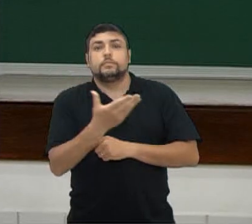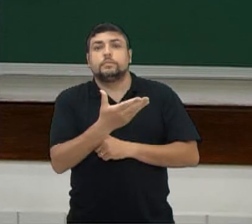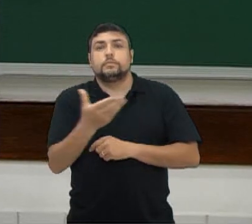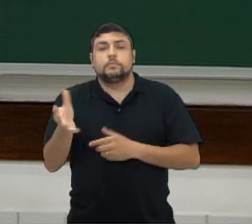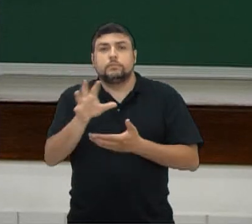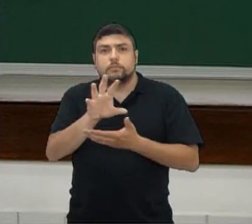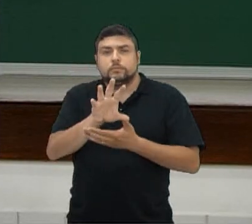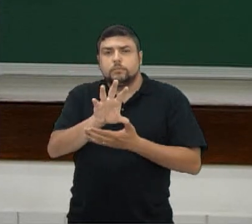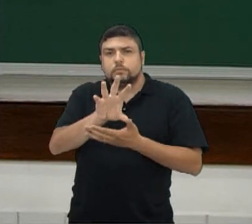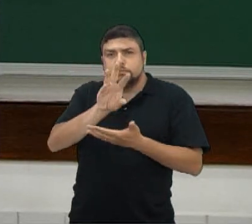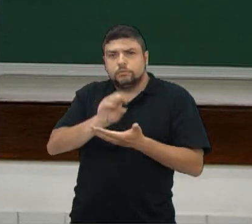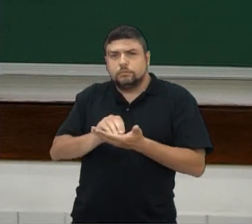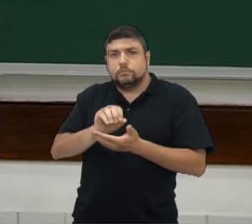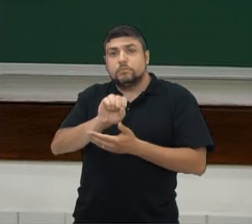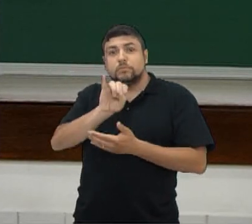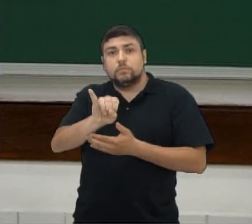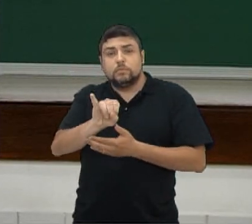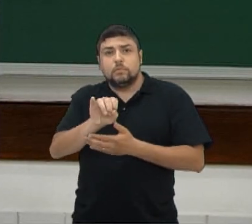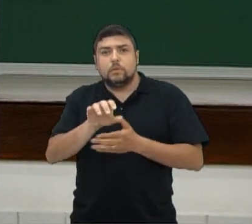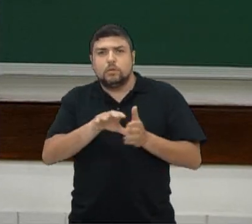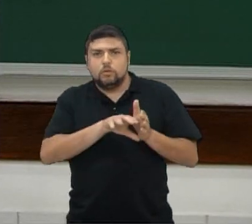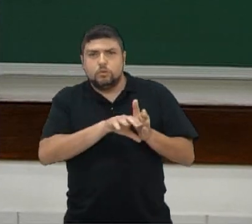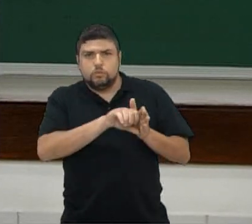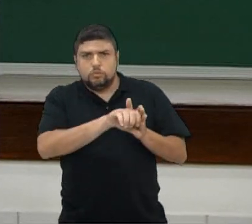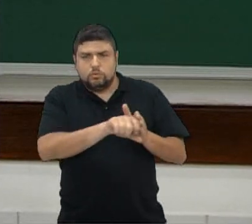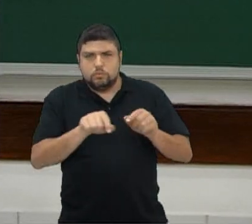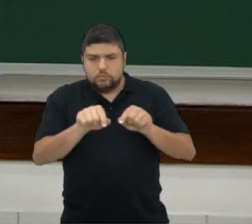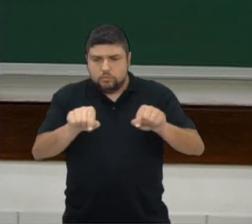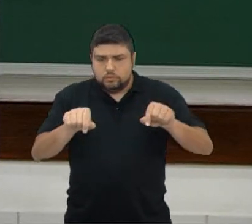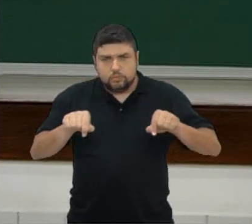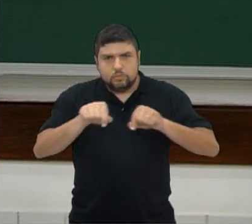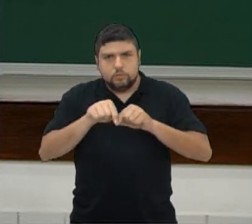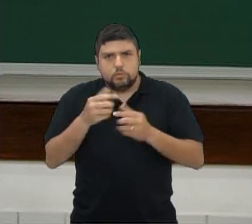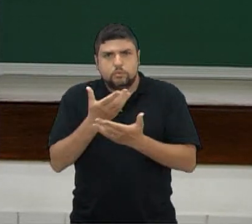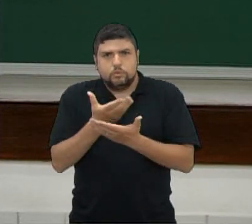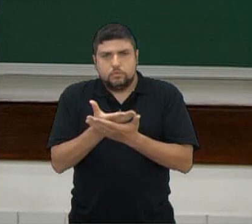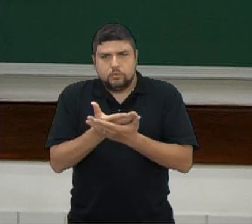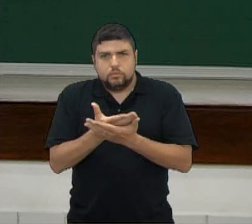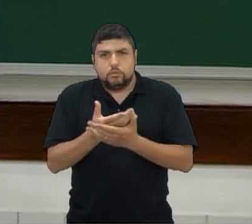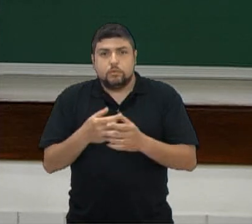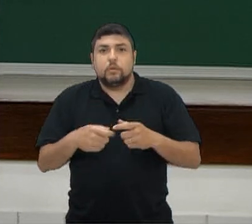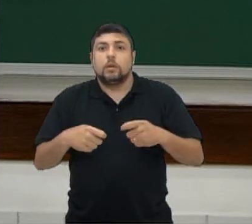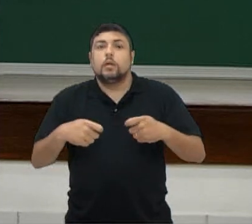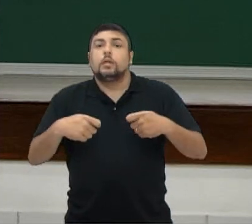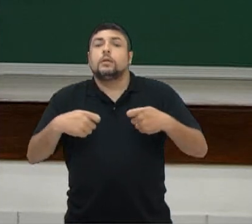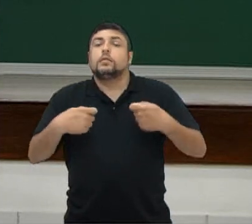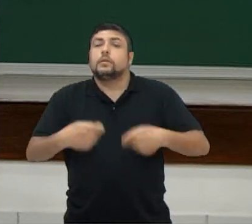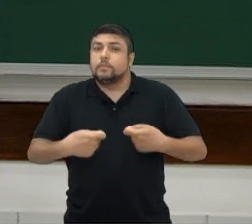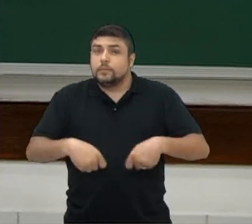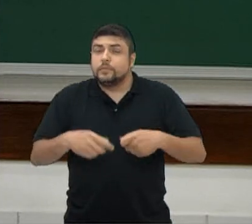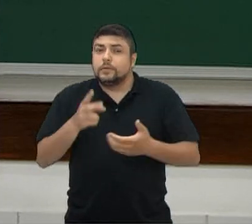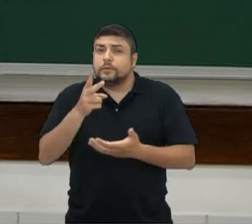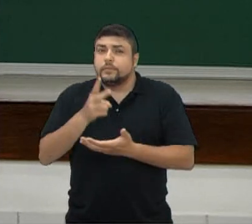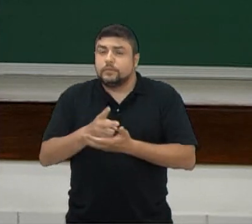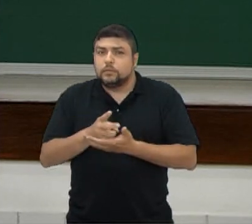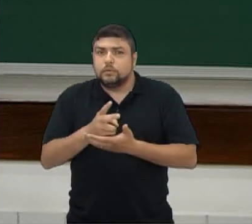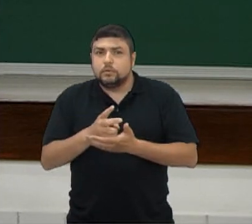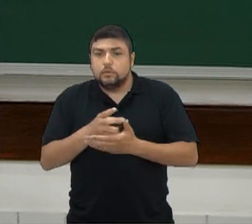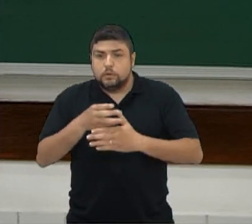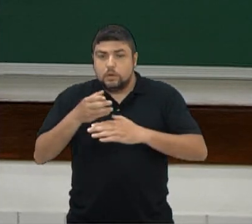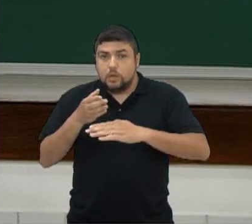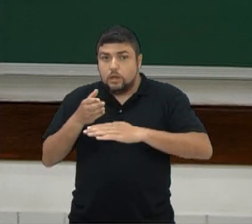os estudantes que estão aí conseguindo acessar o aplicativo do Google Classroom, vocês têm que sempre se lembrar de